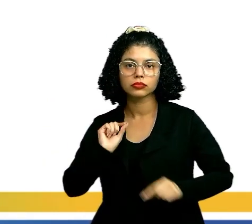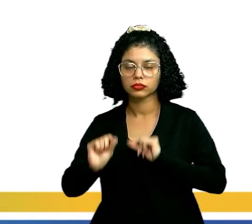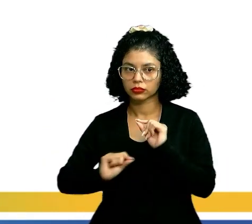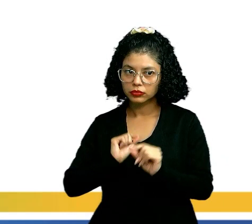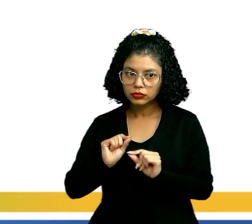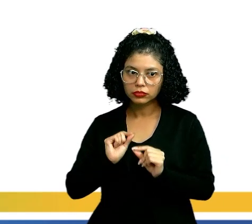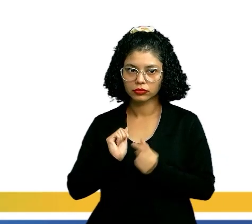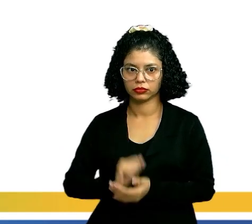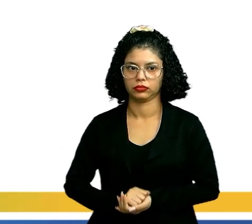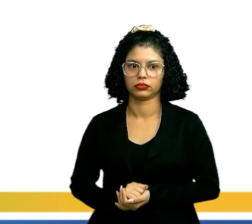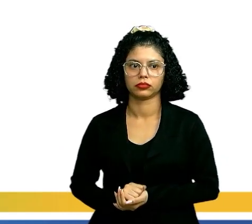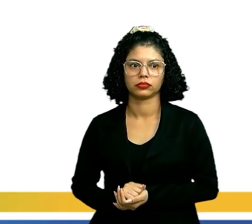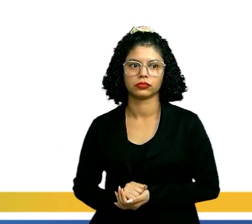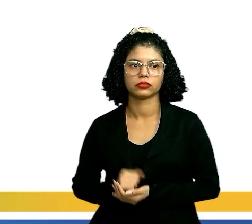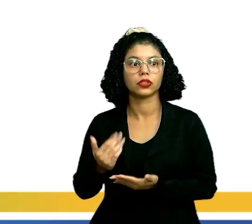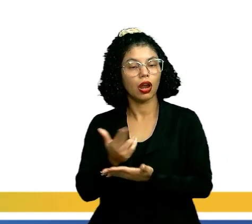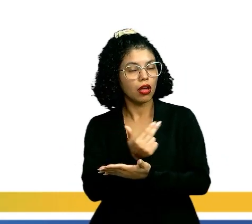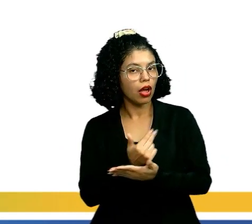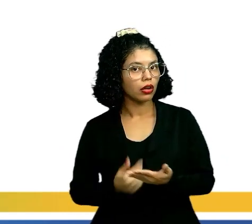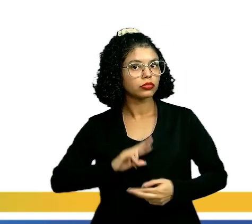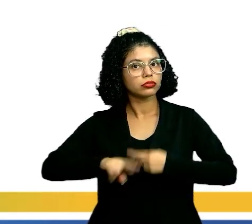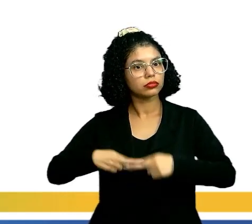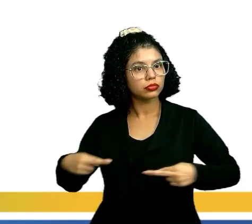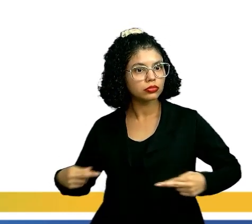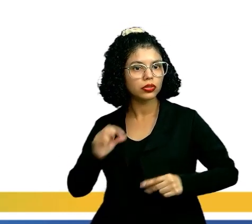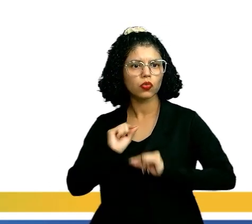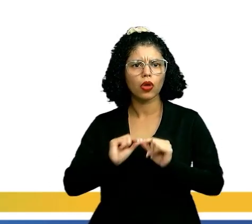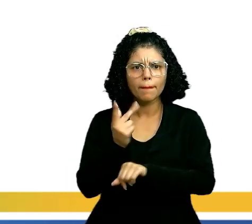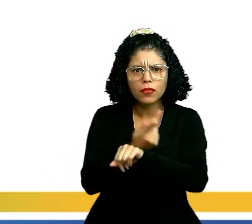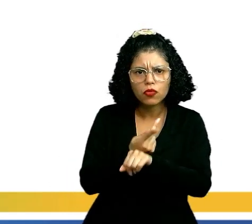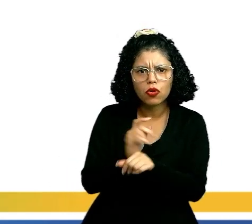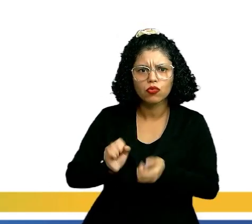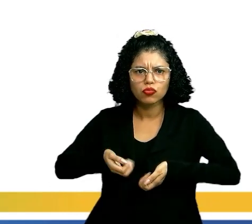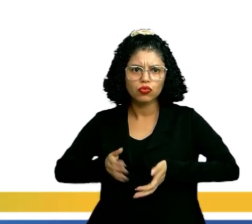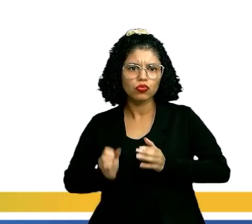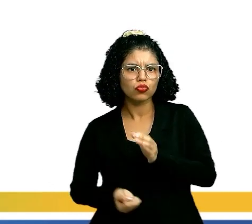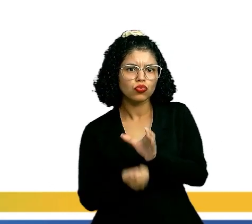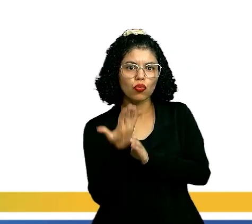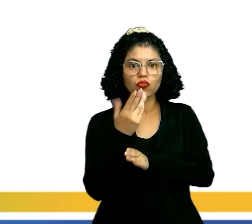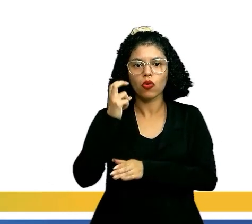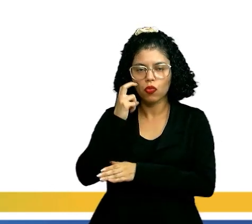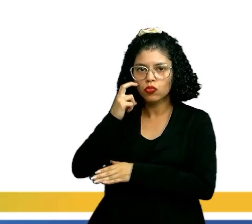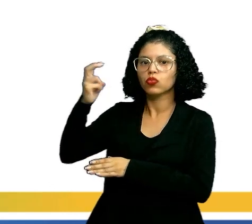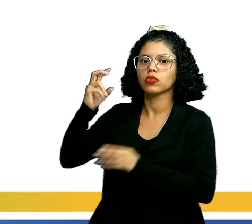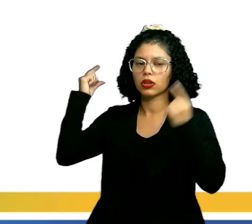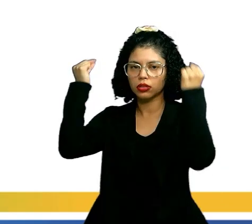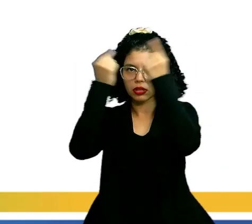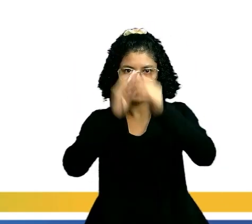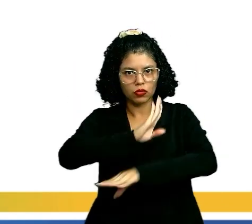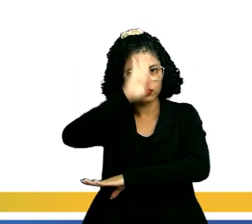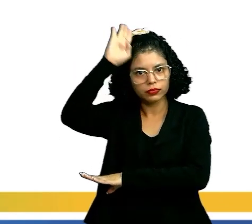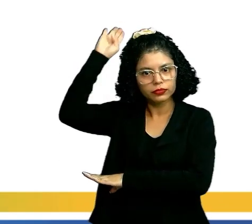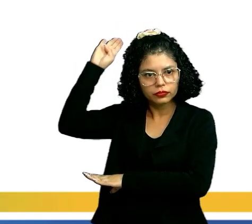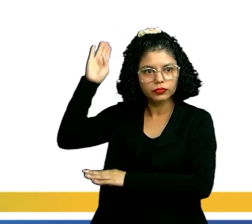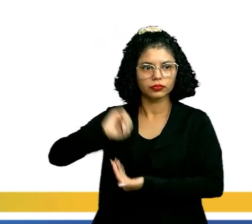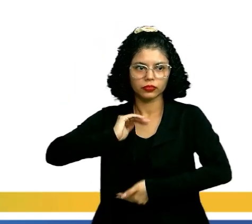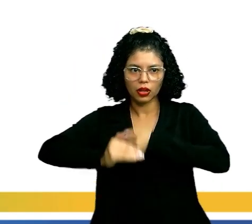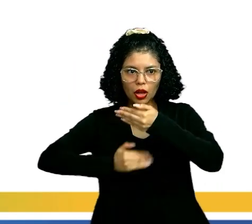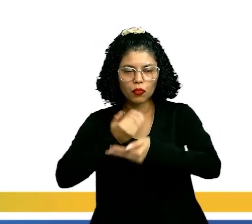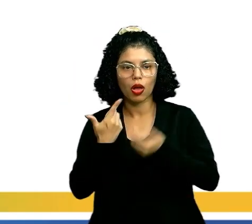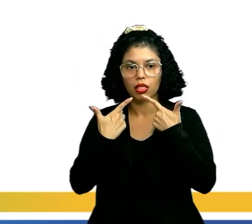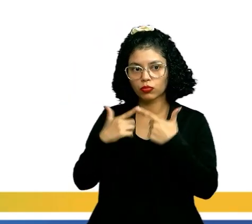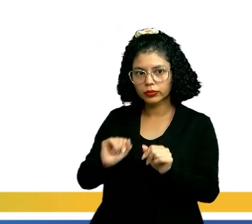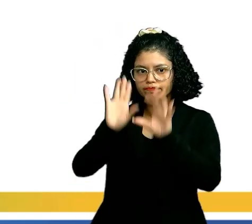o Renascimento. A arte renascentista, ela procurou renascer a cultura greco-romana, desenvolver a sua